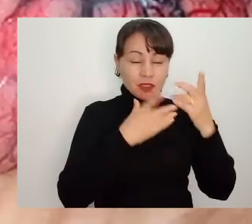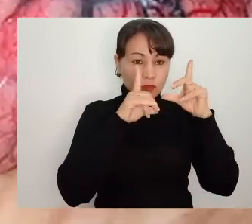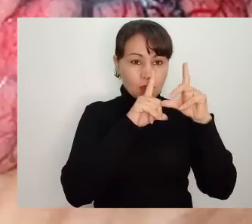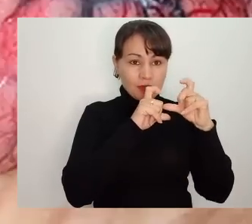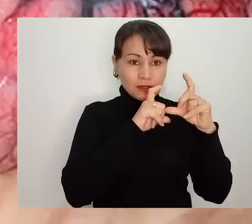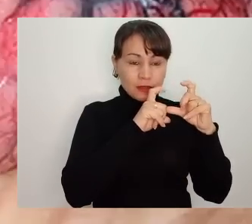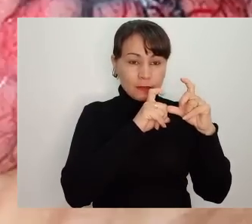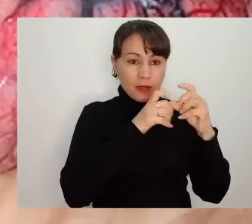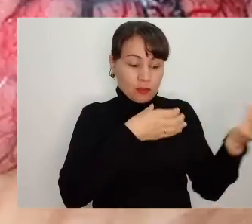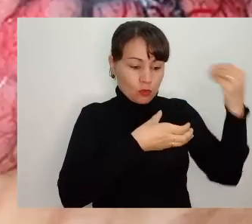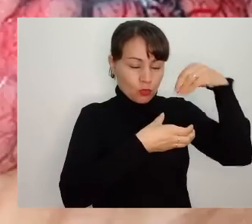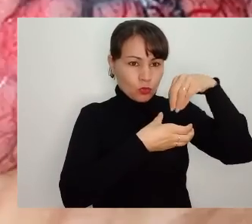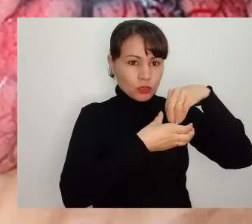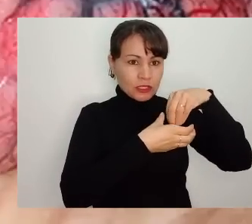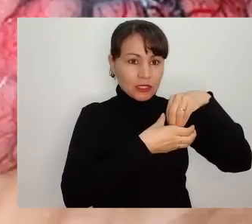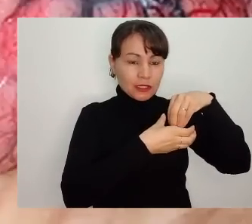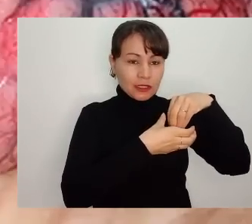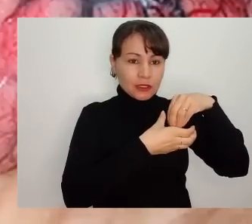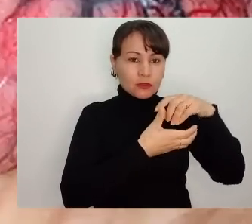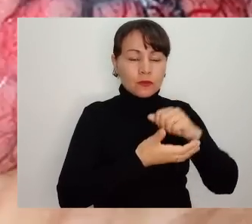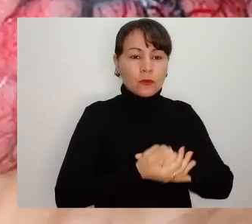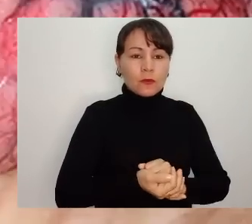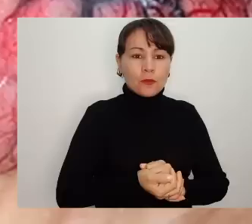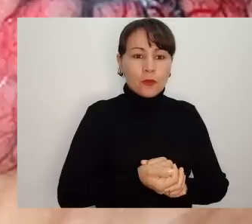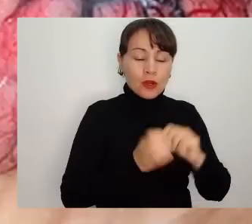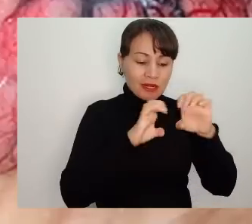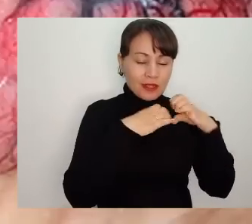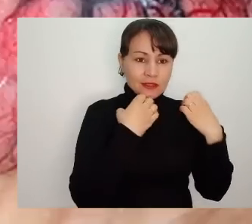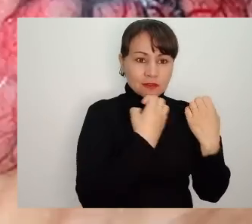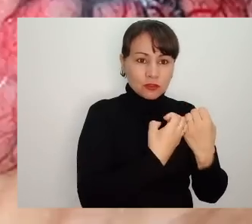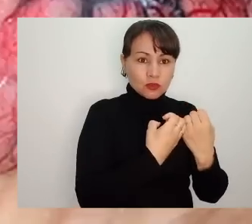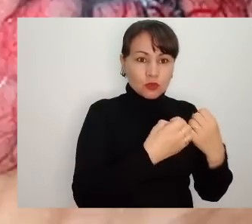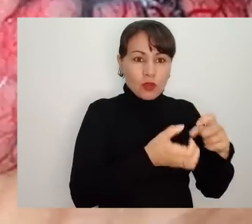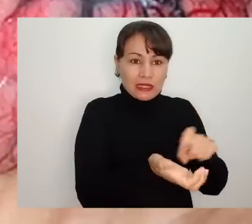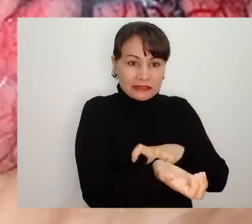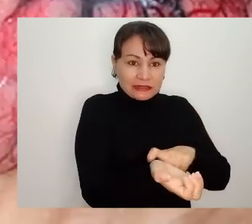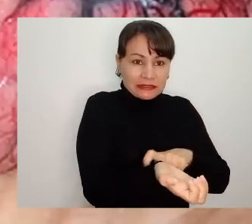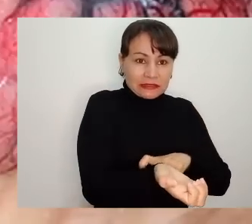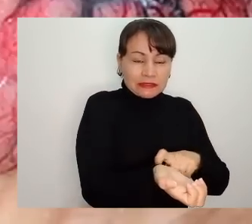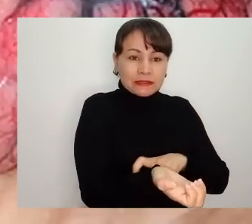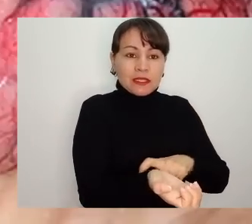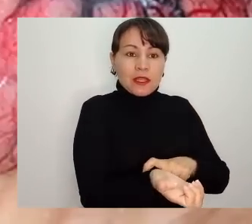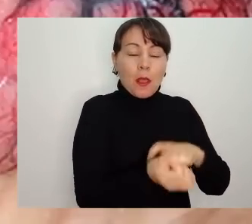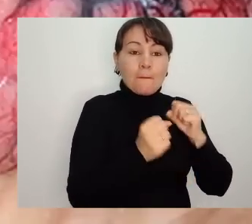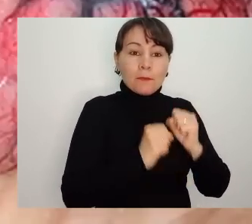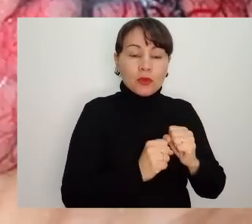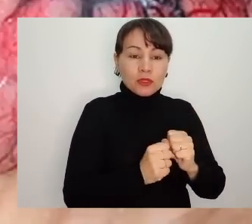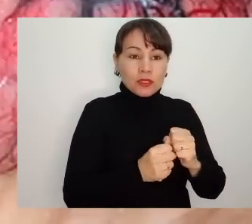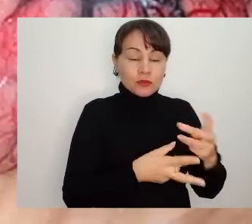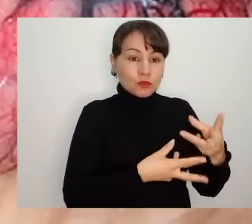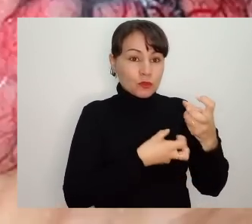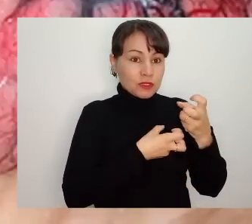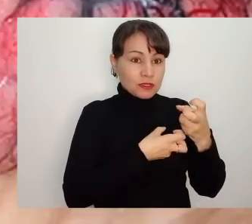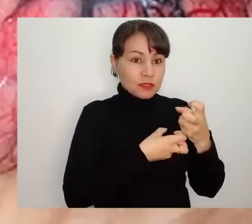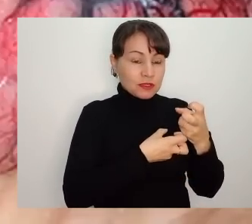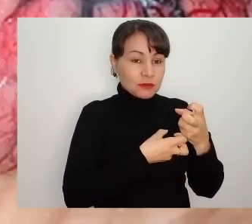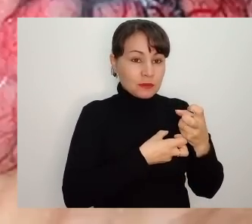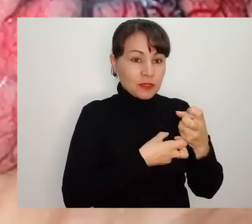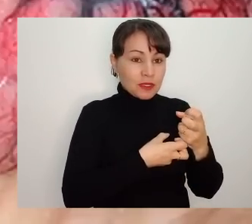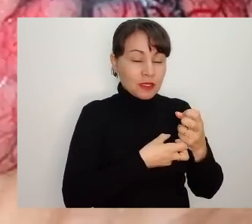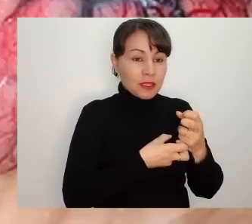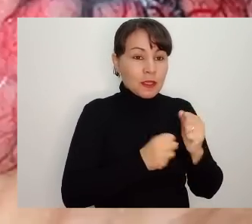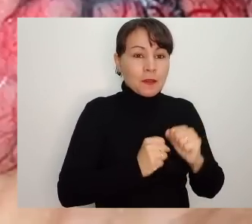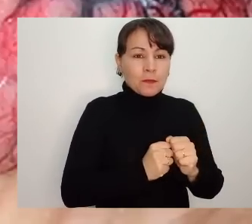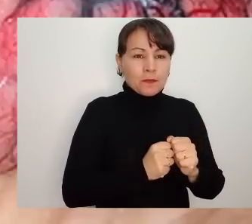trazendo essa imagem para o interior da estrutura nervosa, nós podemos observar que